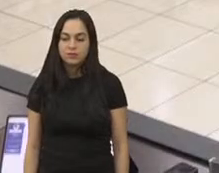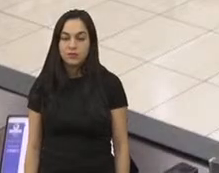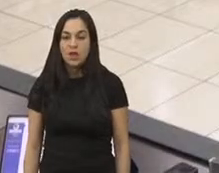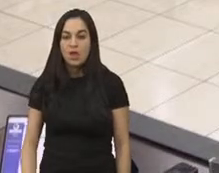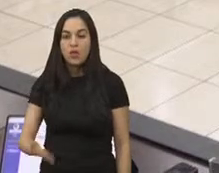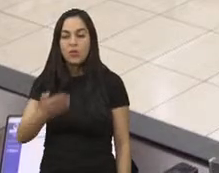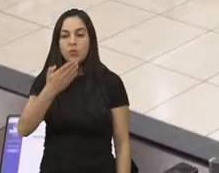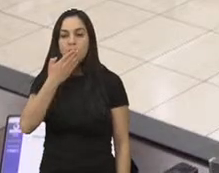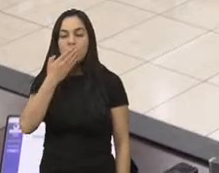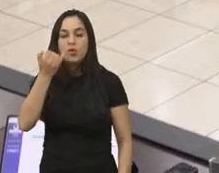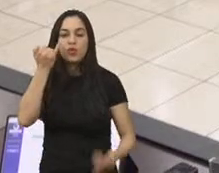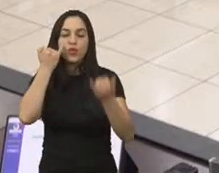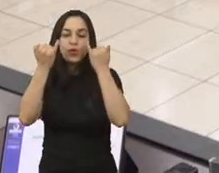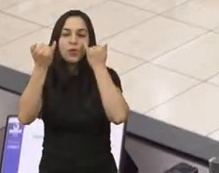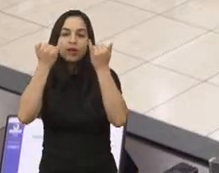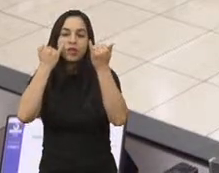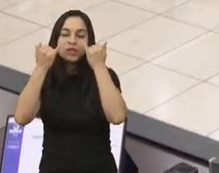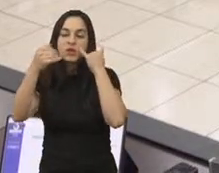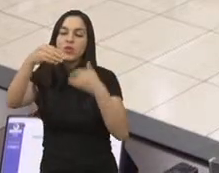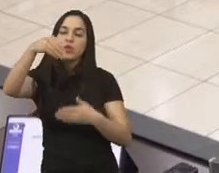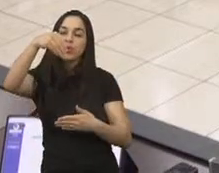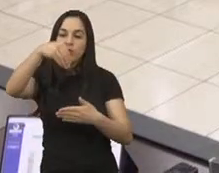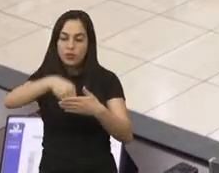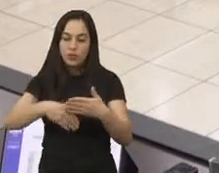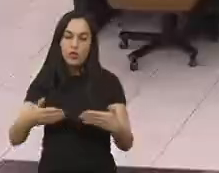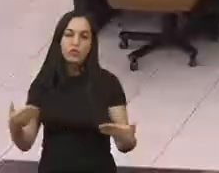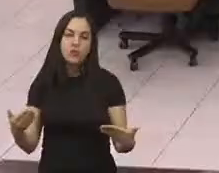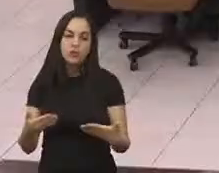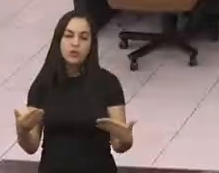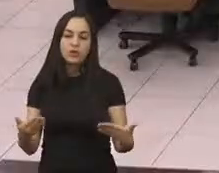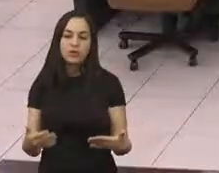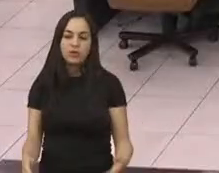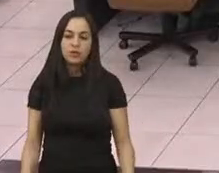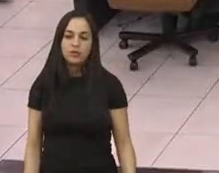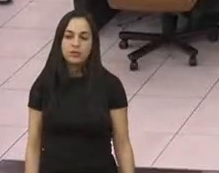Pedido de informações em votação.